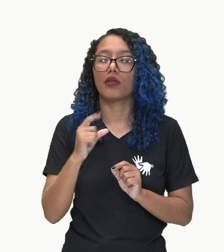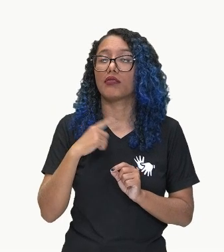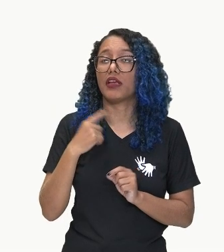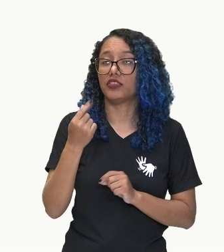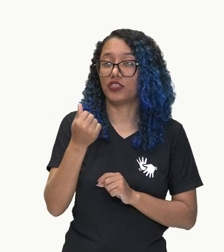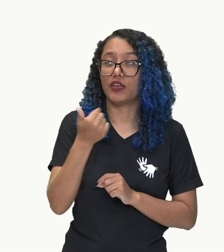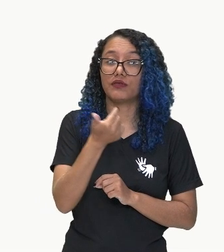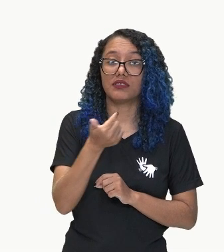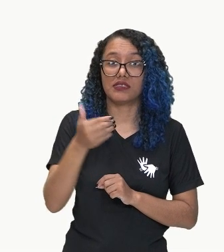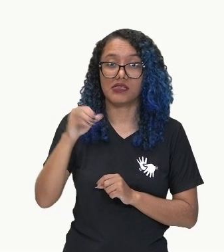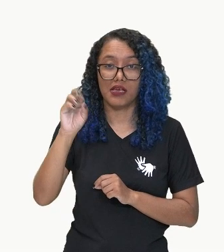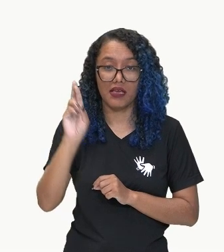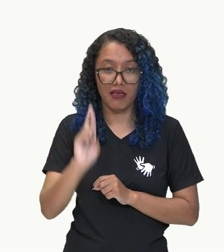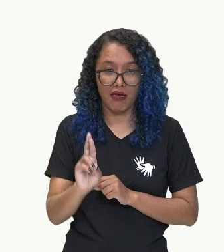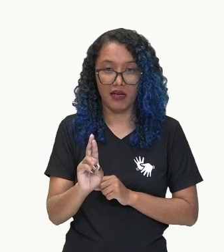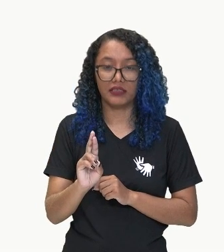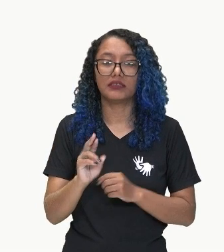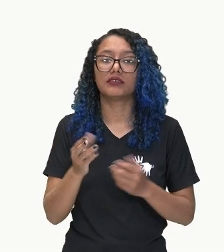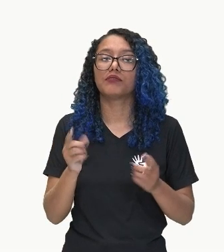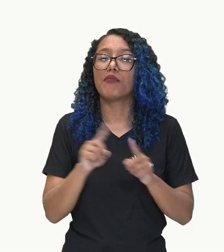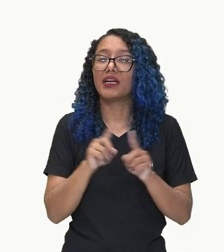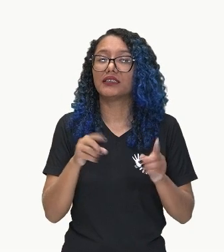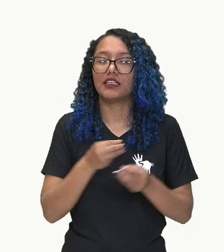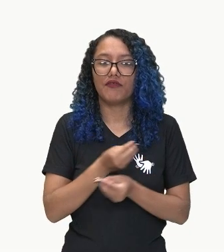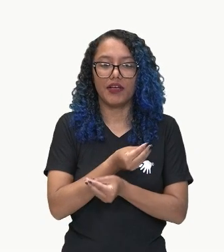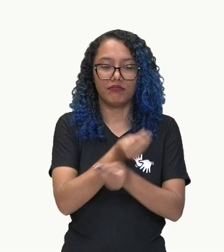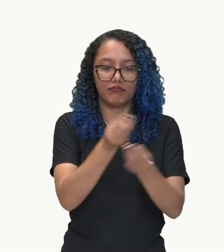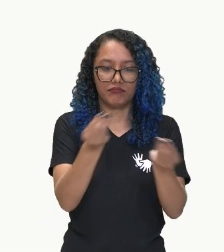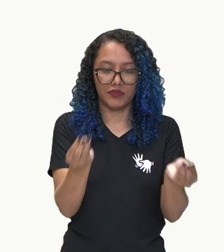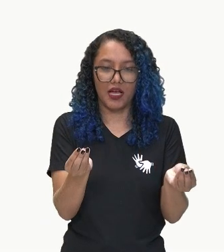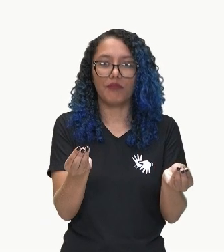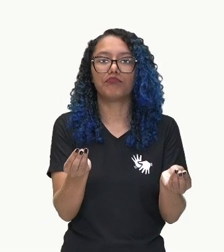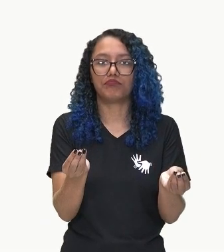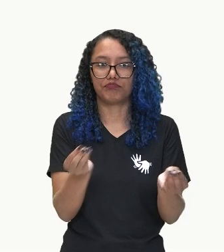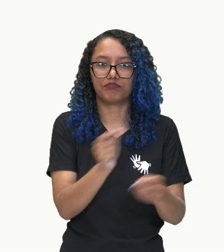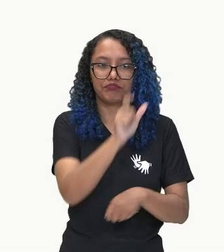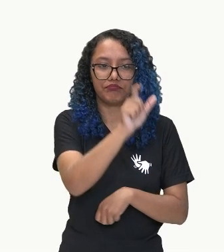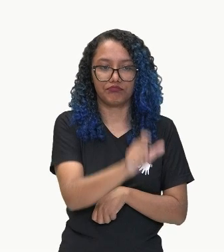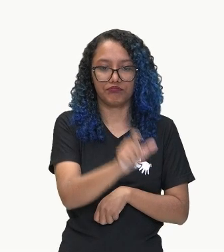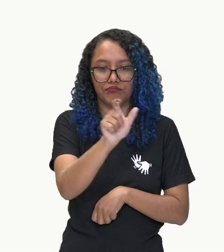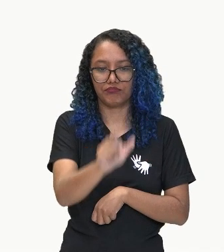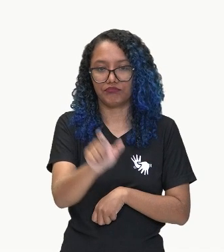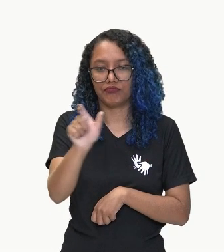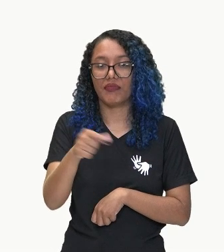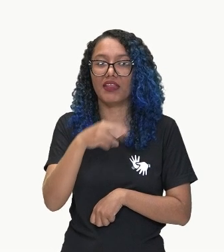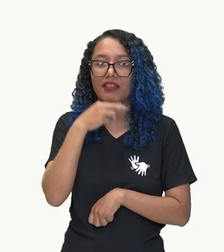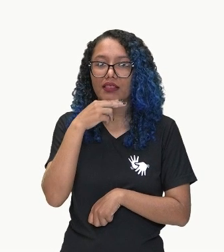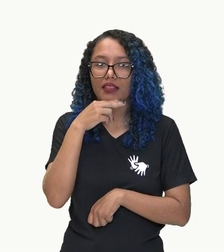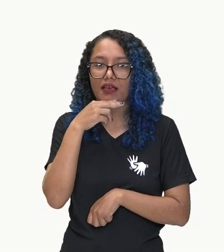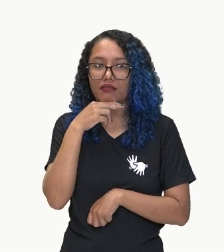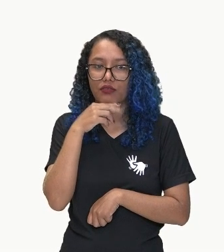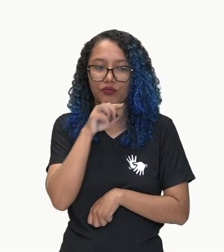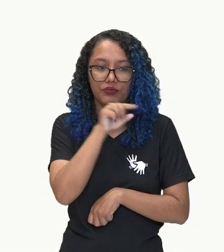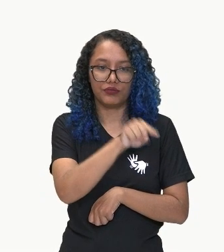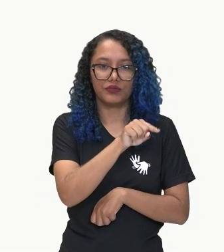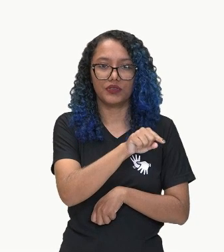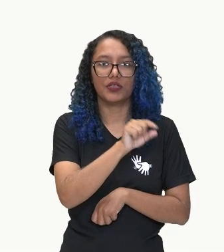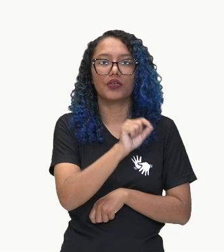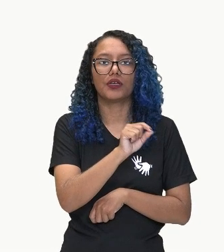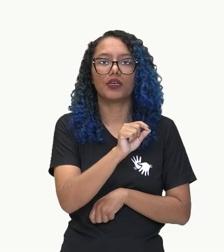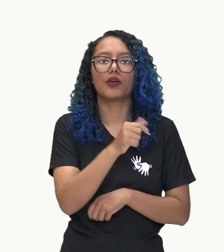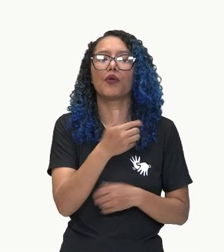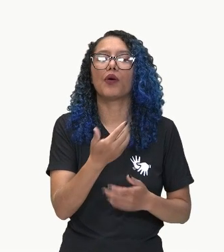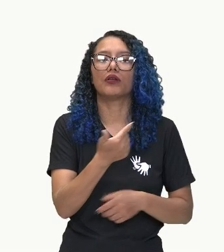ok? Para Alice, ele vai dar R$20. Para o João, ele já vai